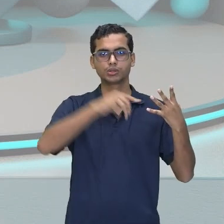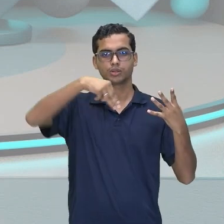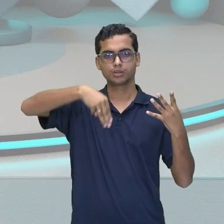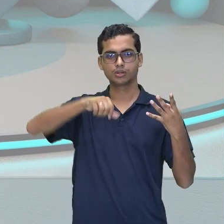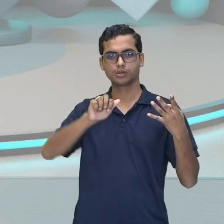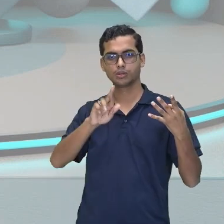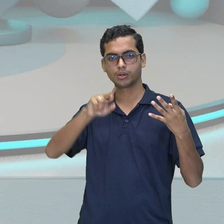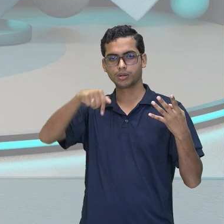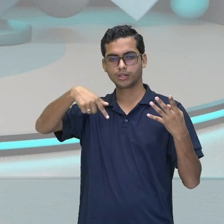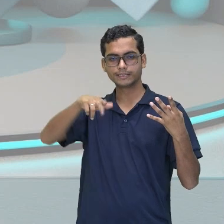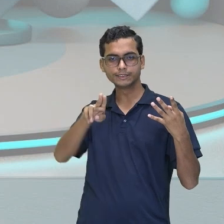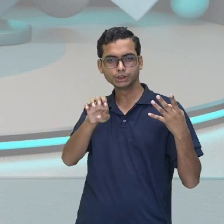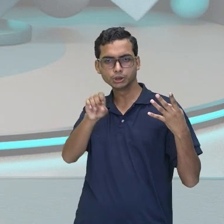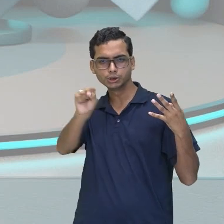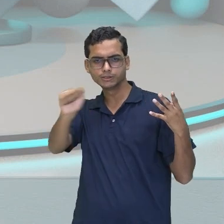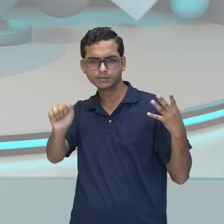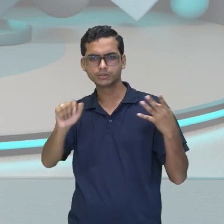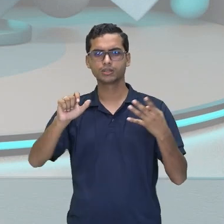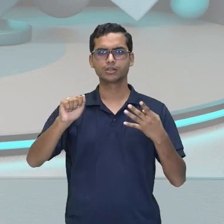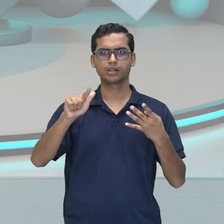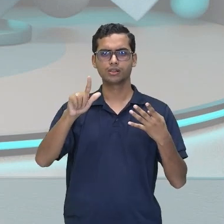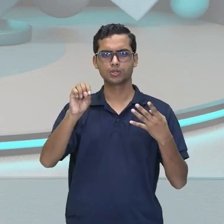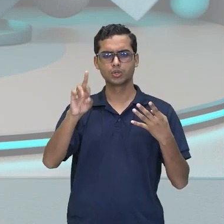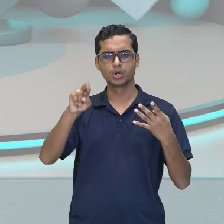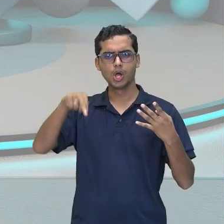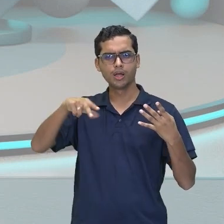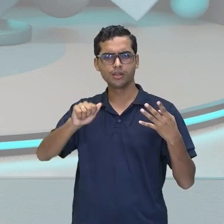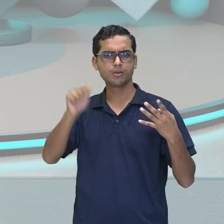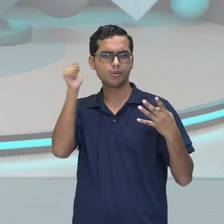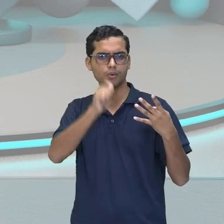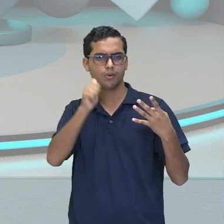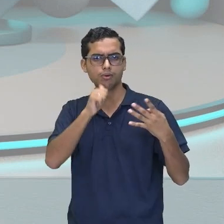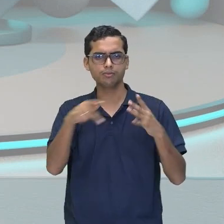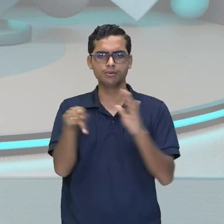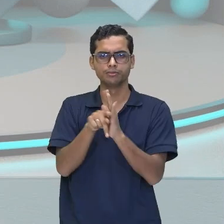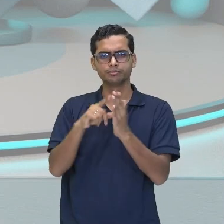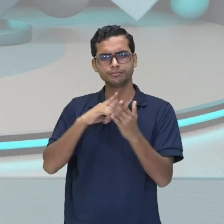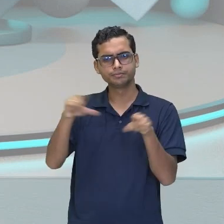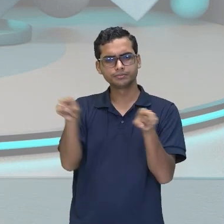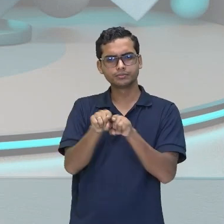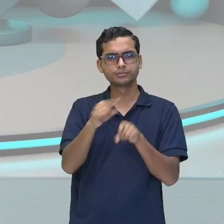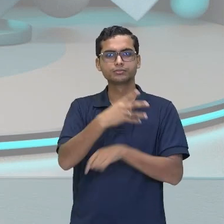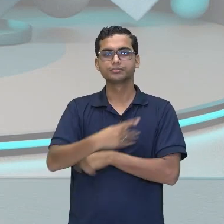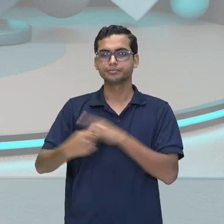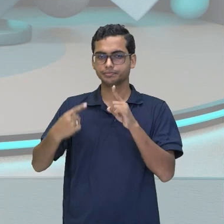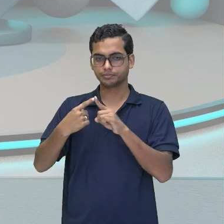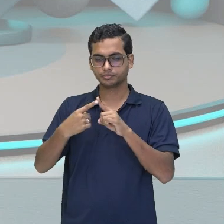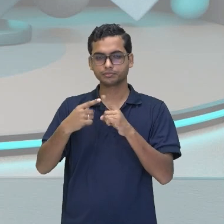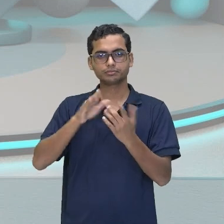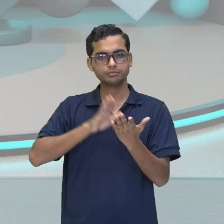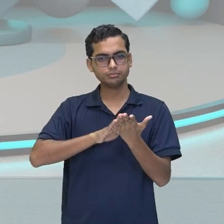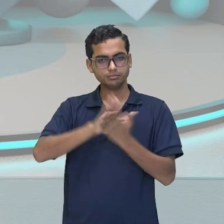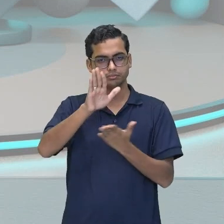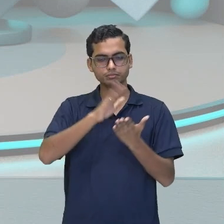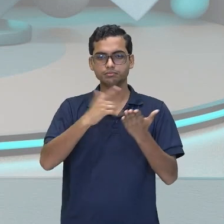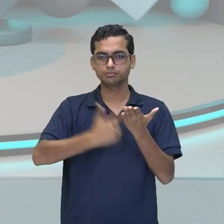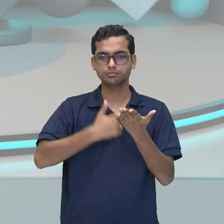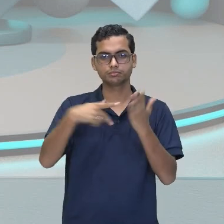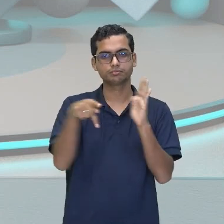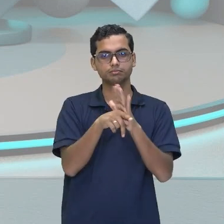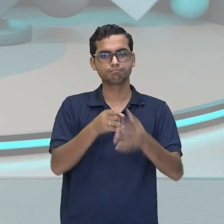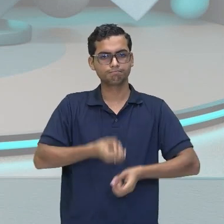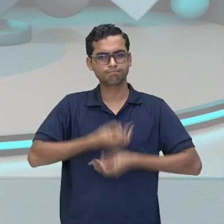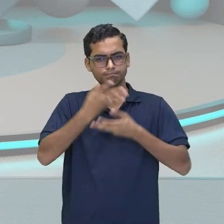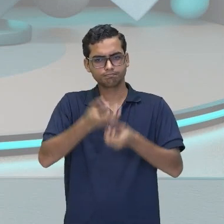de Alorna, uma poetisa, né? Obras poéticas, 6 volumes de obras poéticas